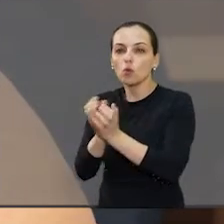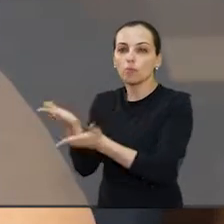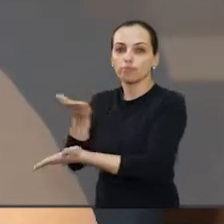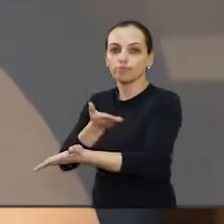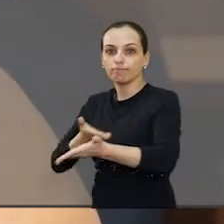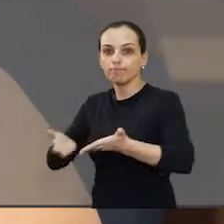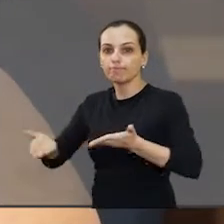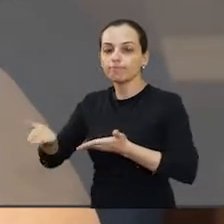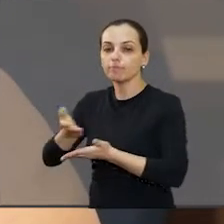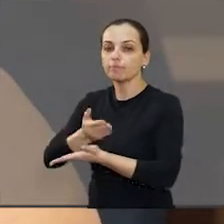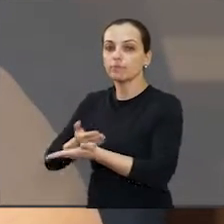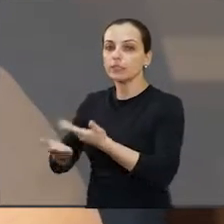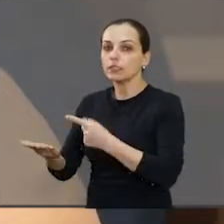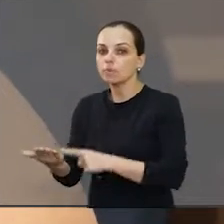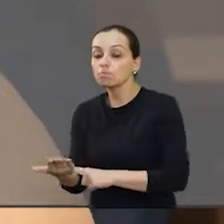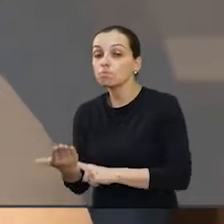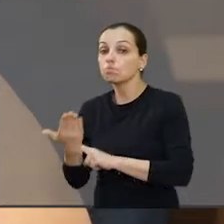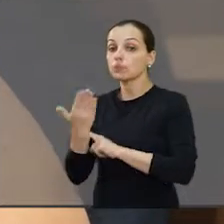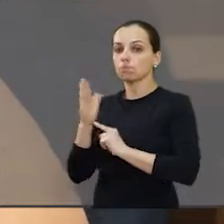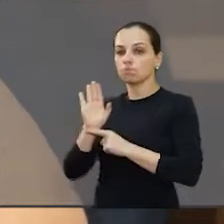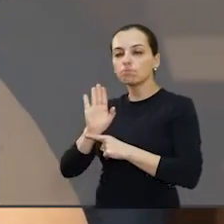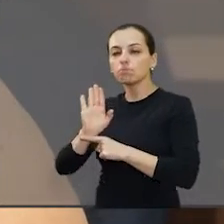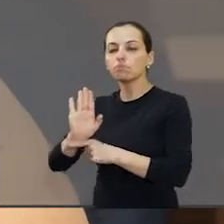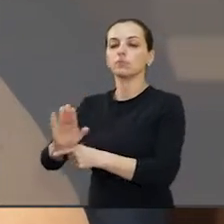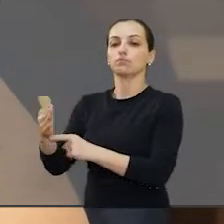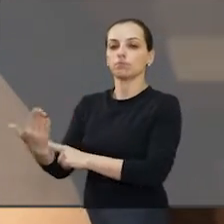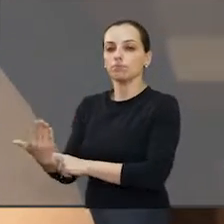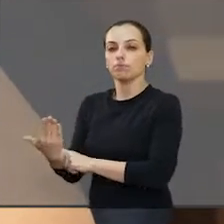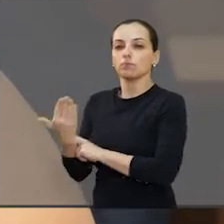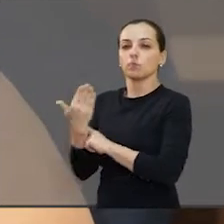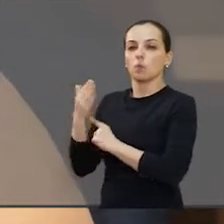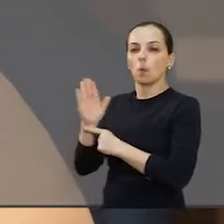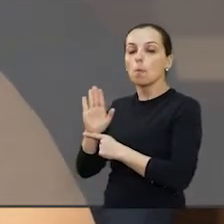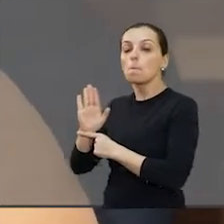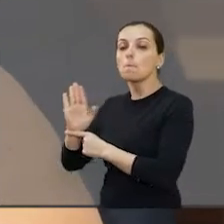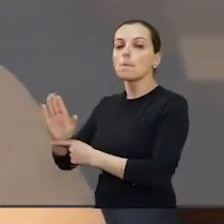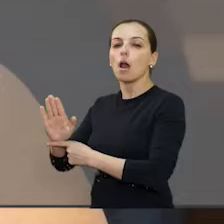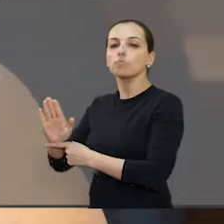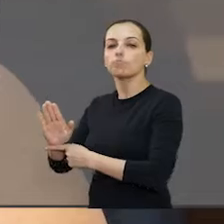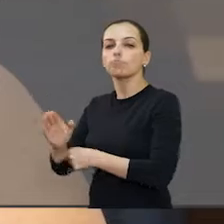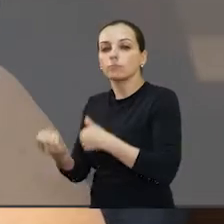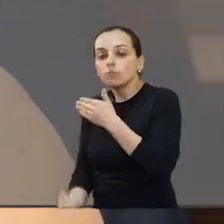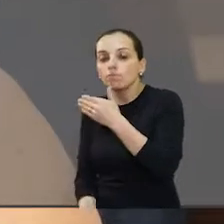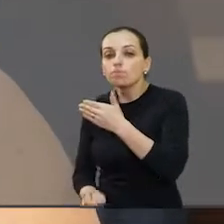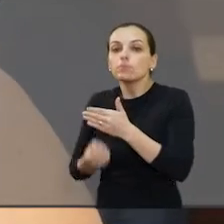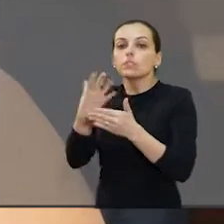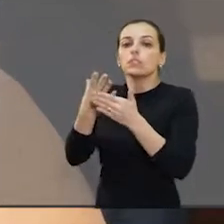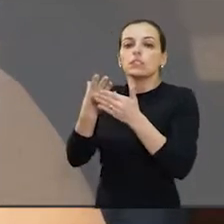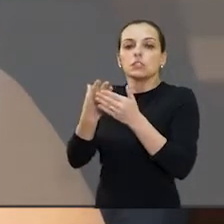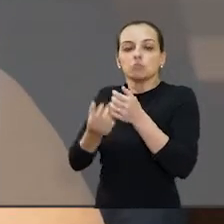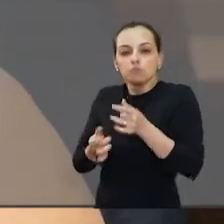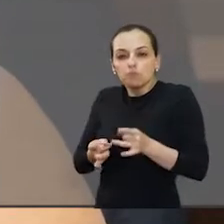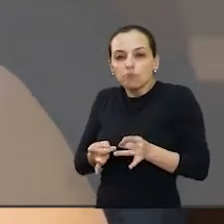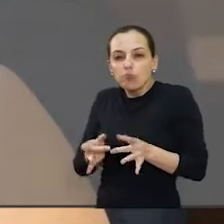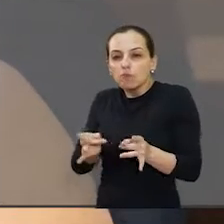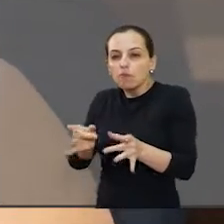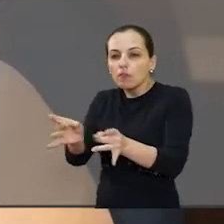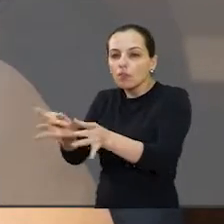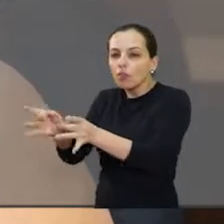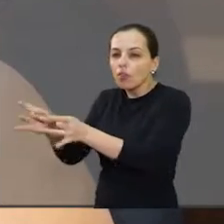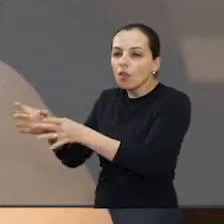trabalho e renda através de grupos de pessoas, iniciativas em que as pessoas possam trabalhar práticas